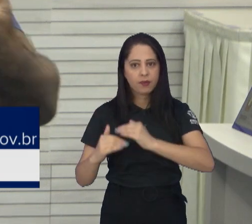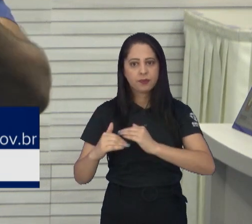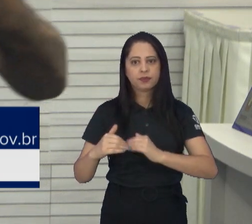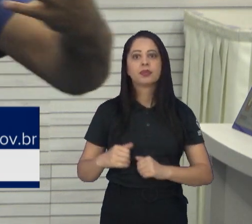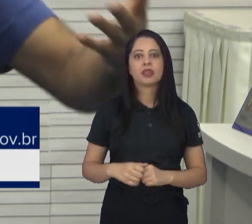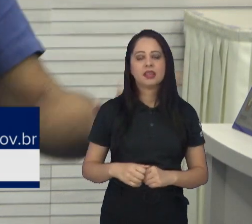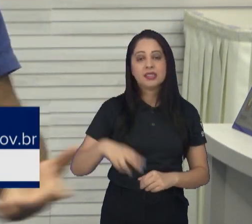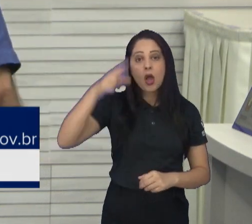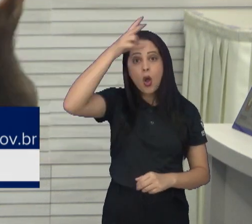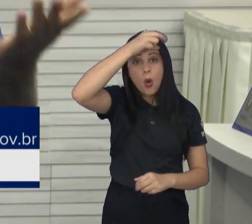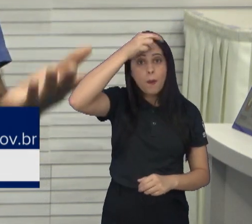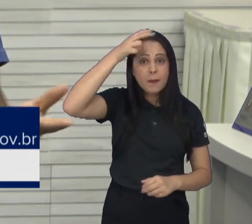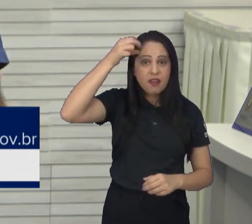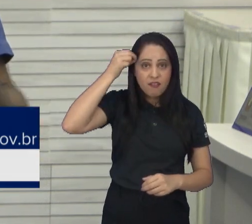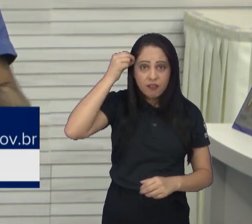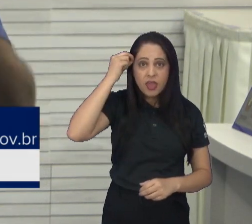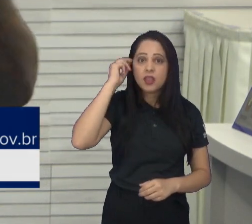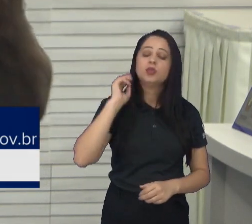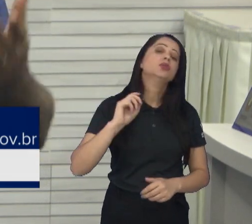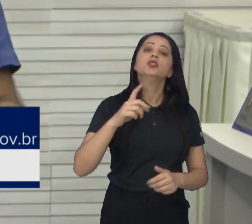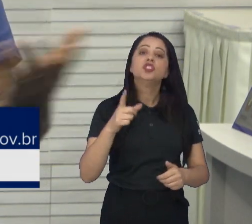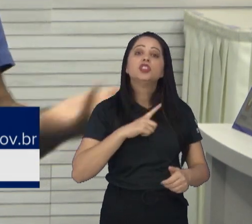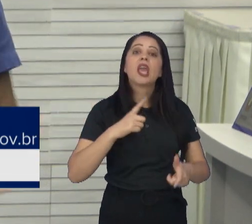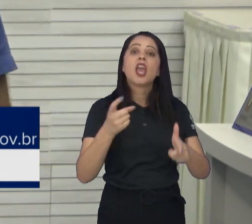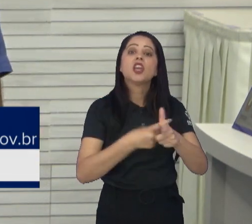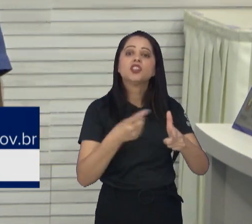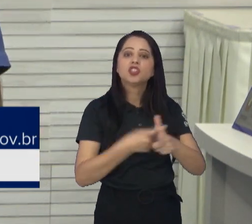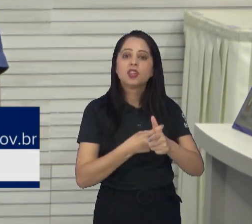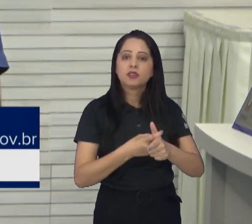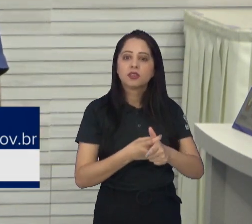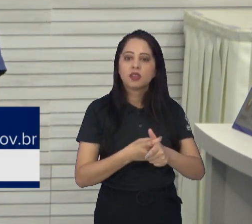tinha uma dívida enorme. Vossa Excelência sabe como que vai dizer que não